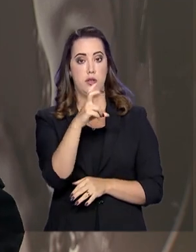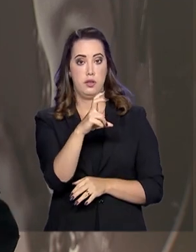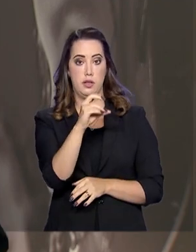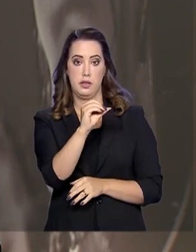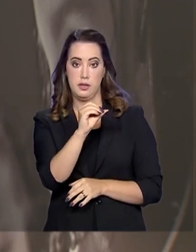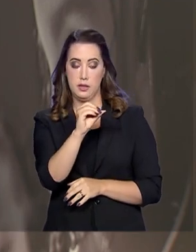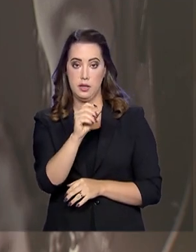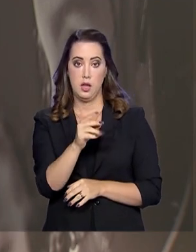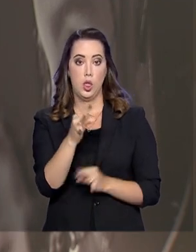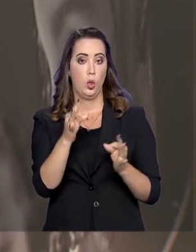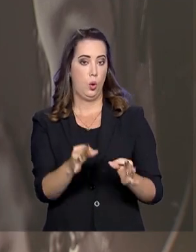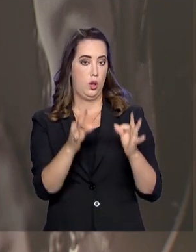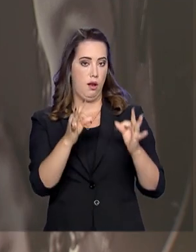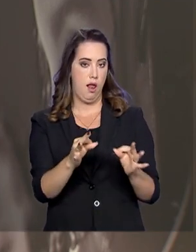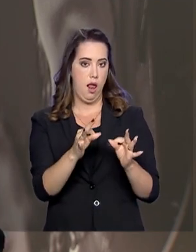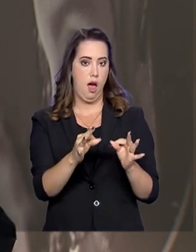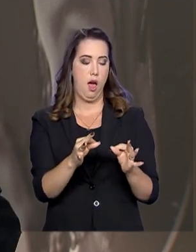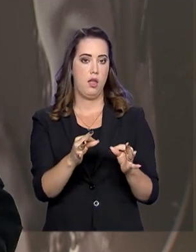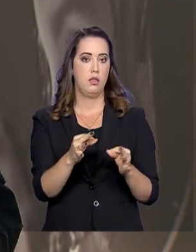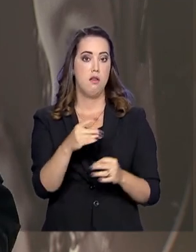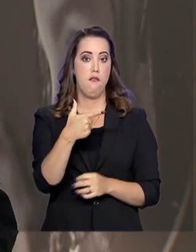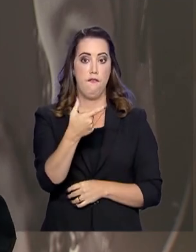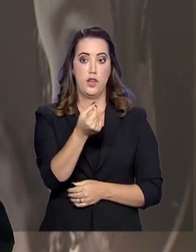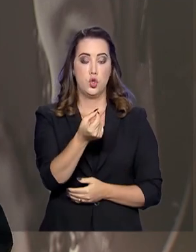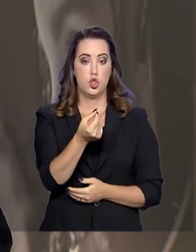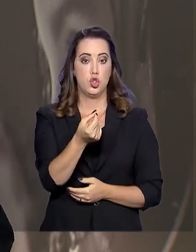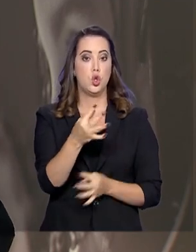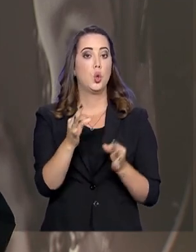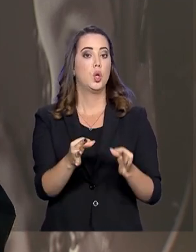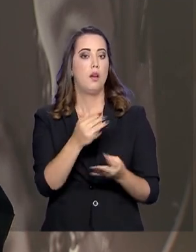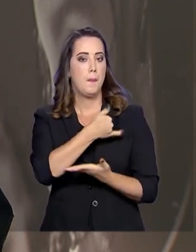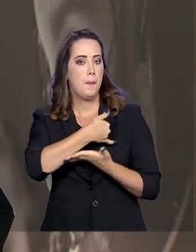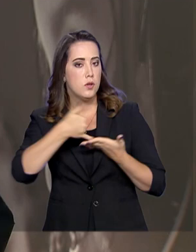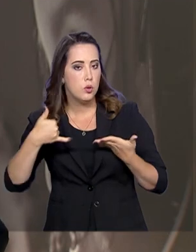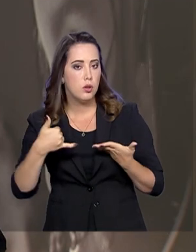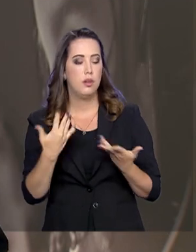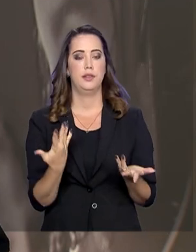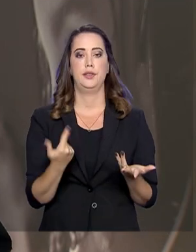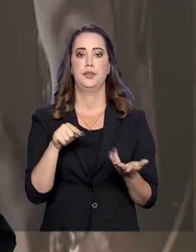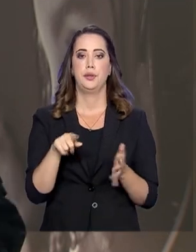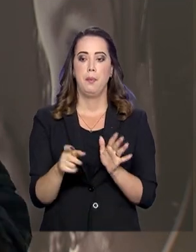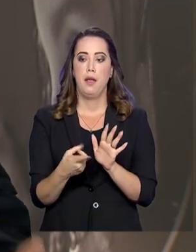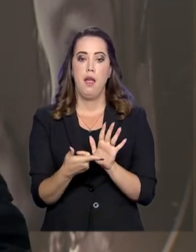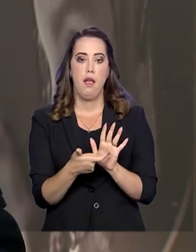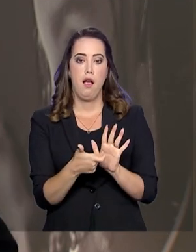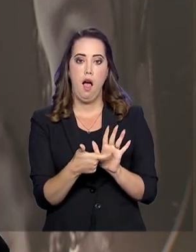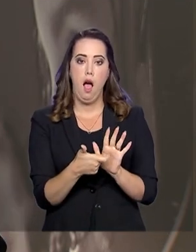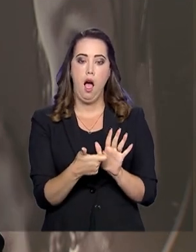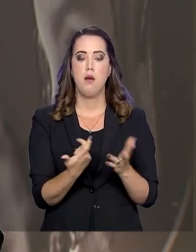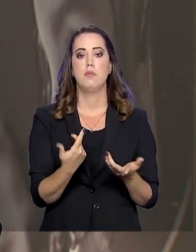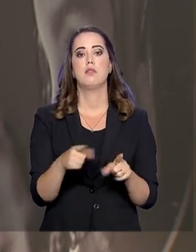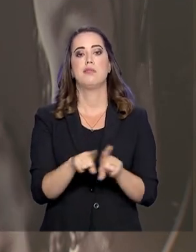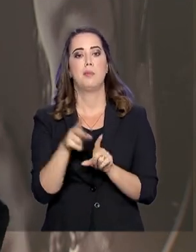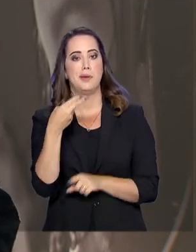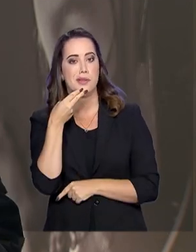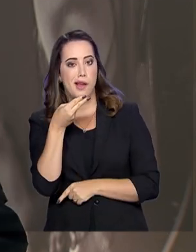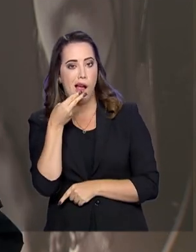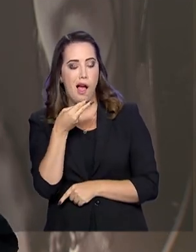24 toneladas de cocaína, recordes de apreensão de armas, cigarro, que está